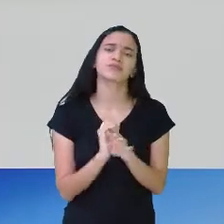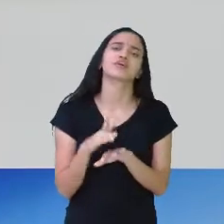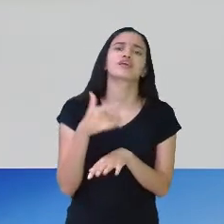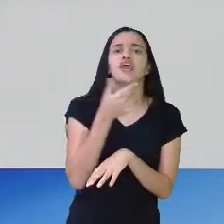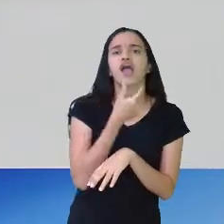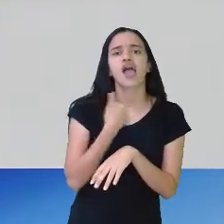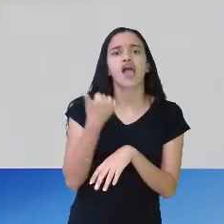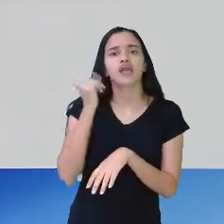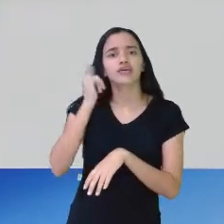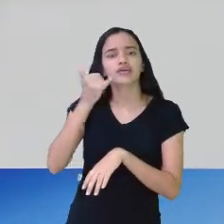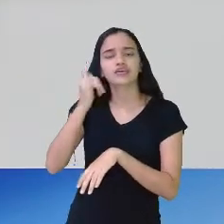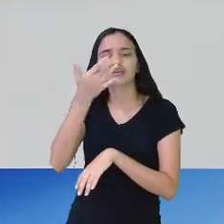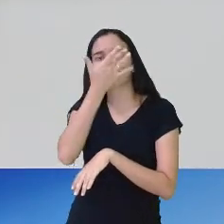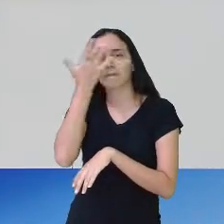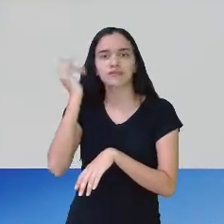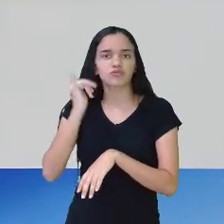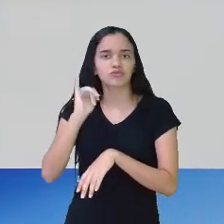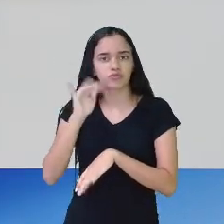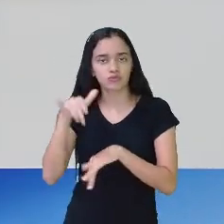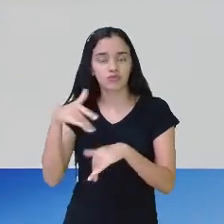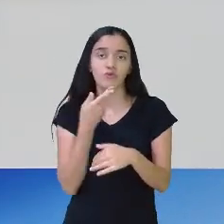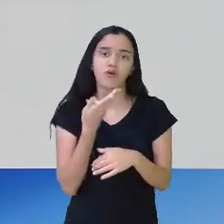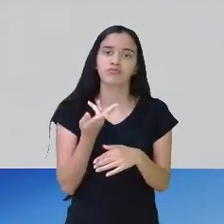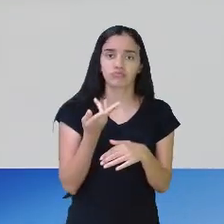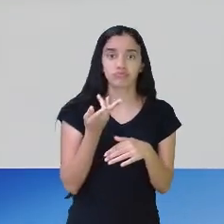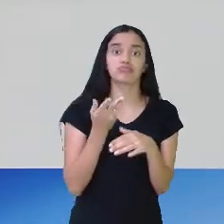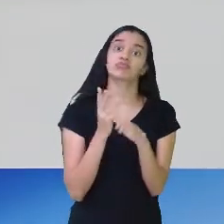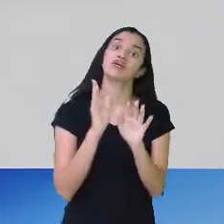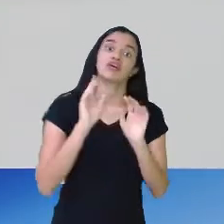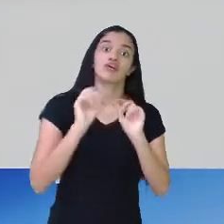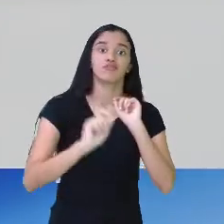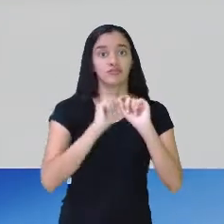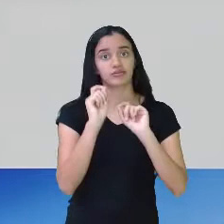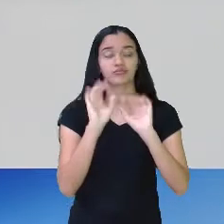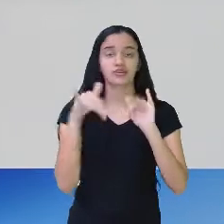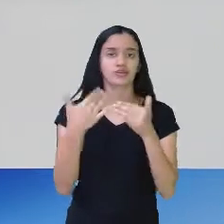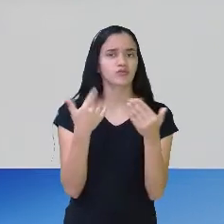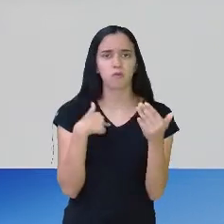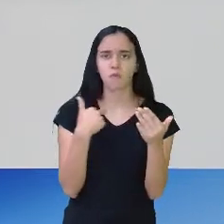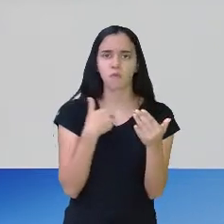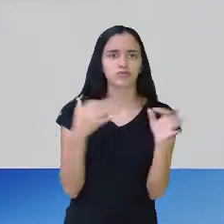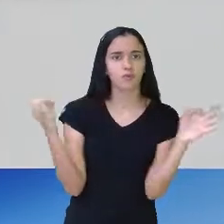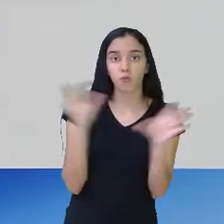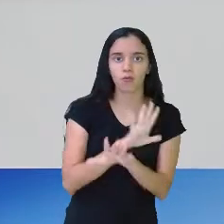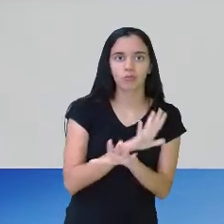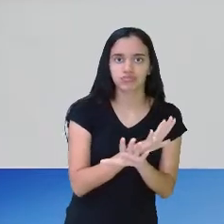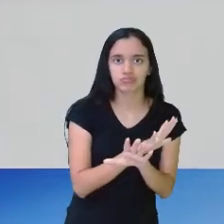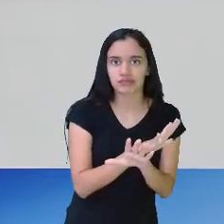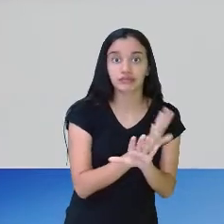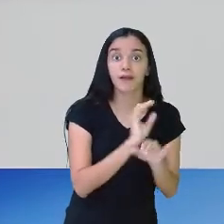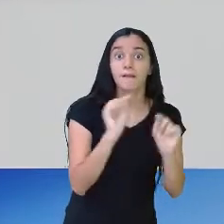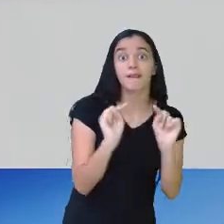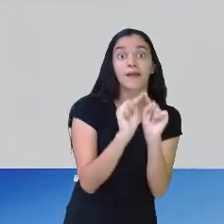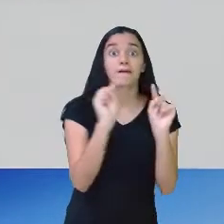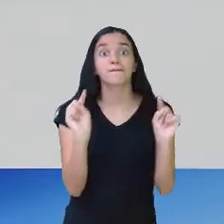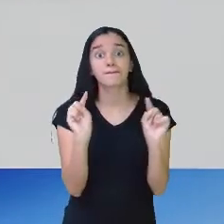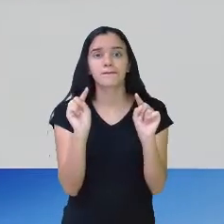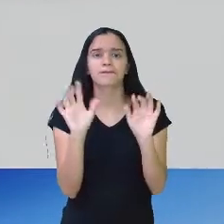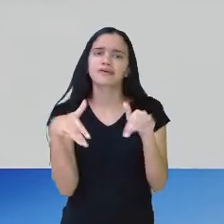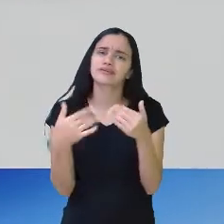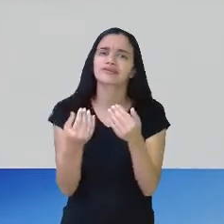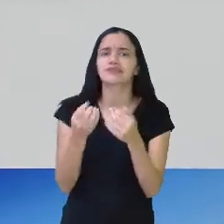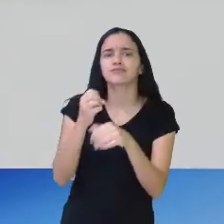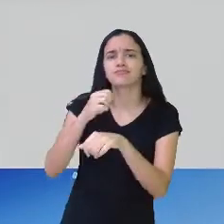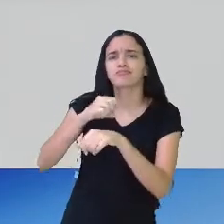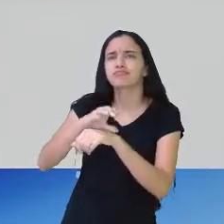ele deixa uma narrativa aberta. A gente não tem como concluir completamente, mas a gente tem indícios. O que a